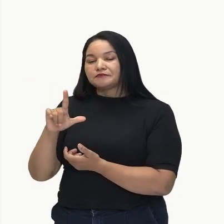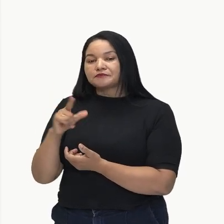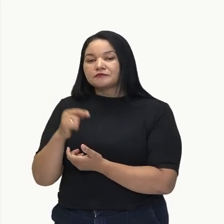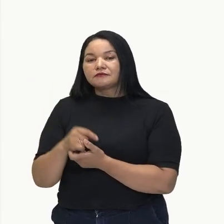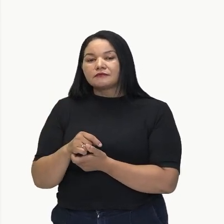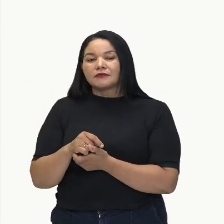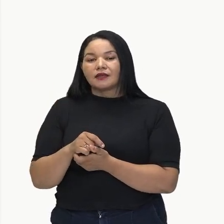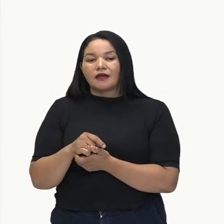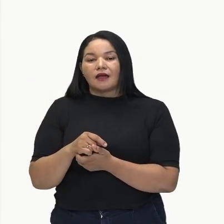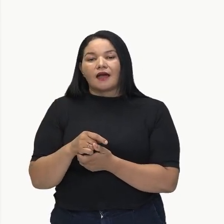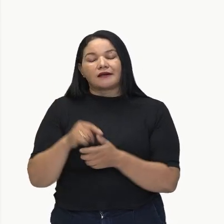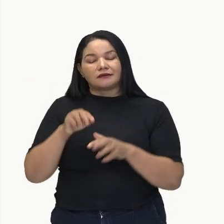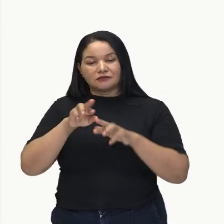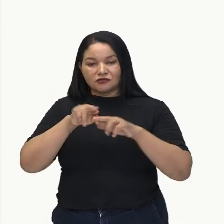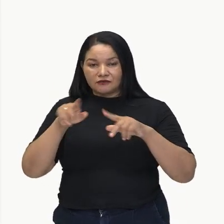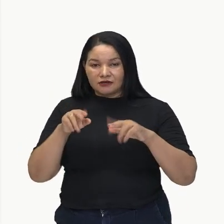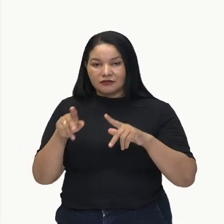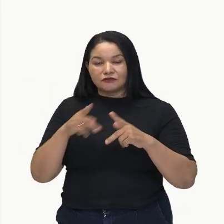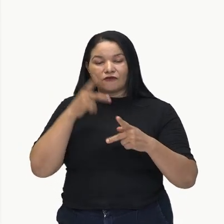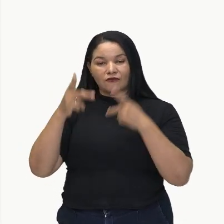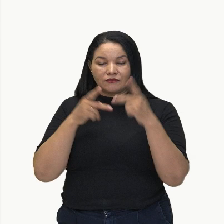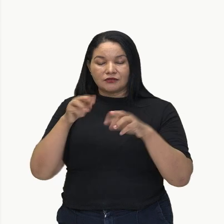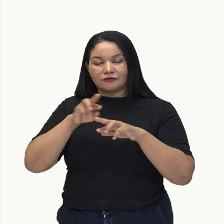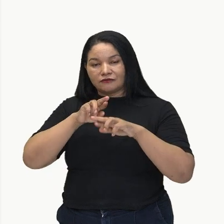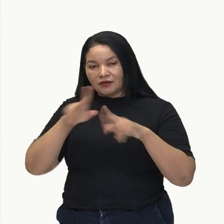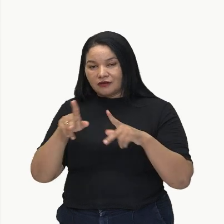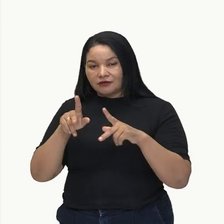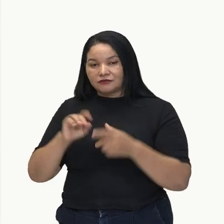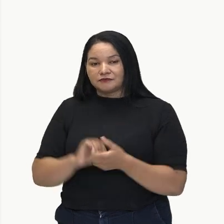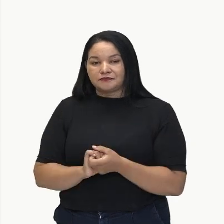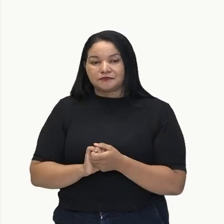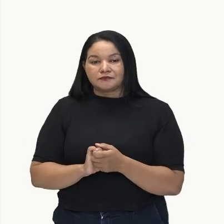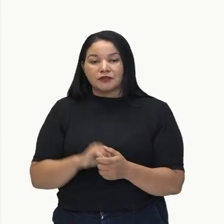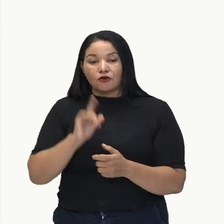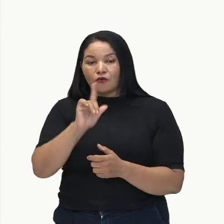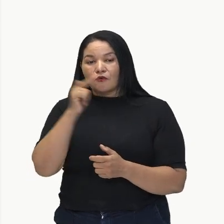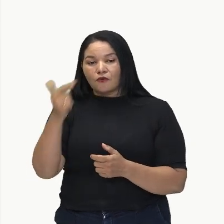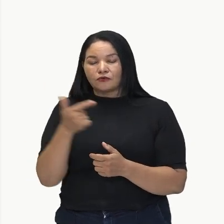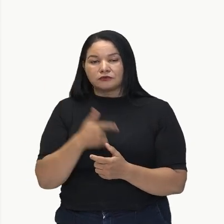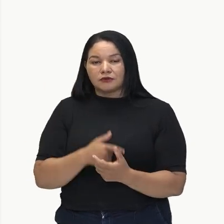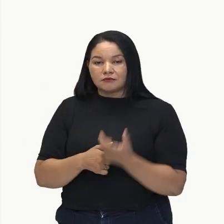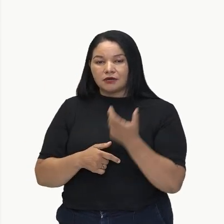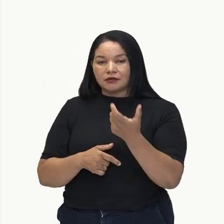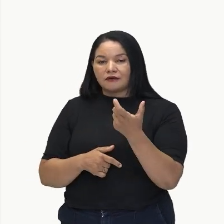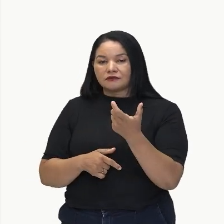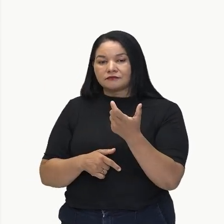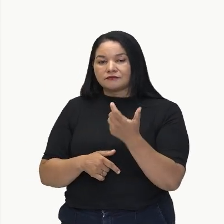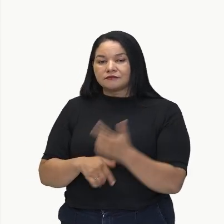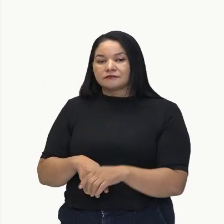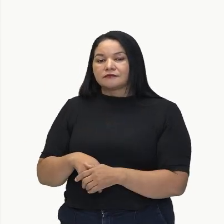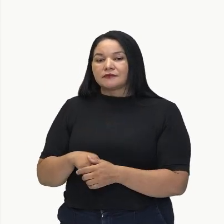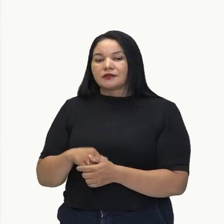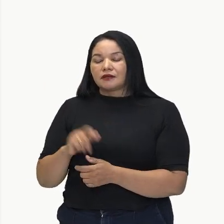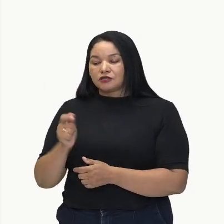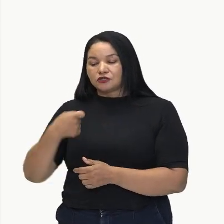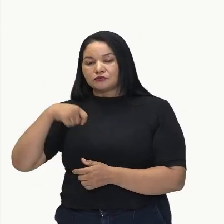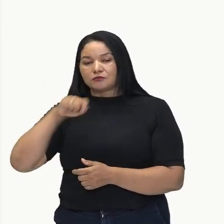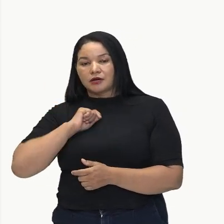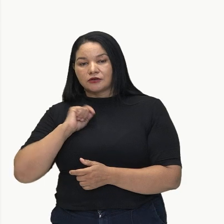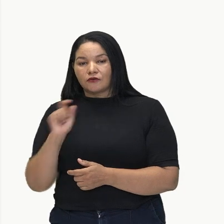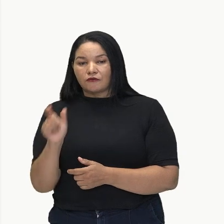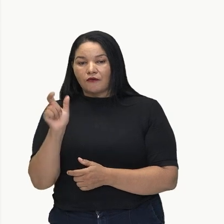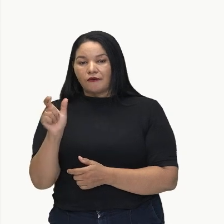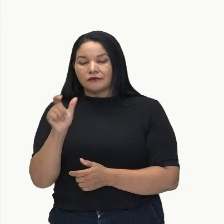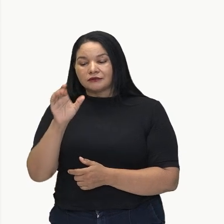boca. Eu tenho burocracia no português e burocracia em espanhol. Eu